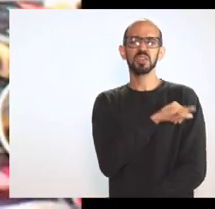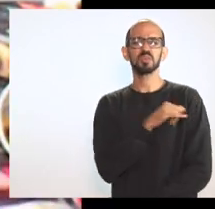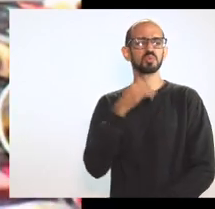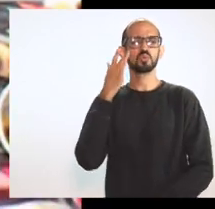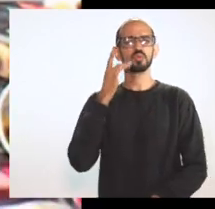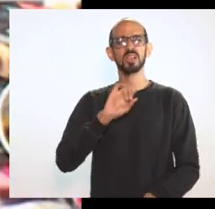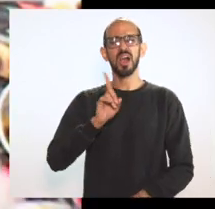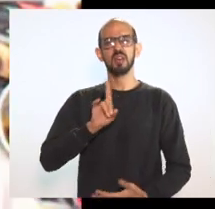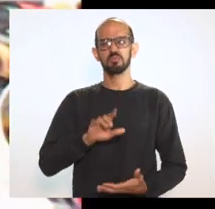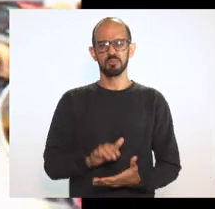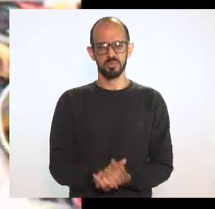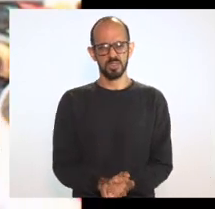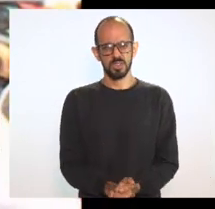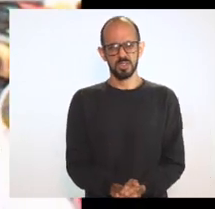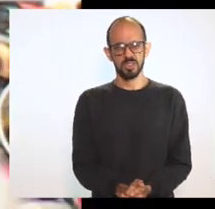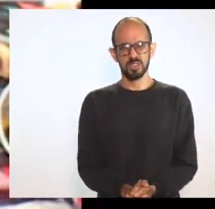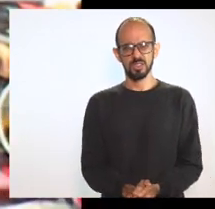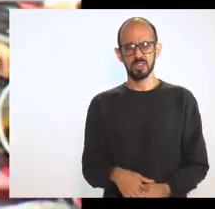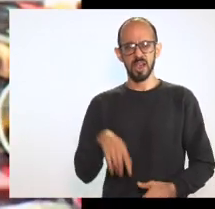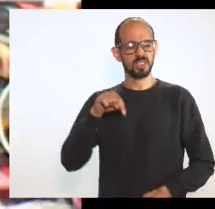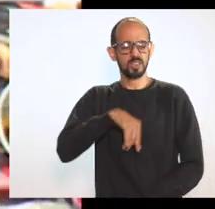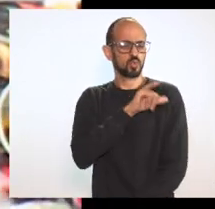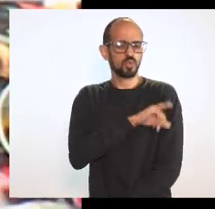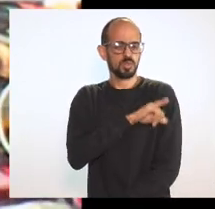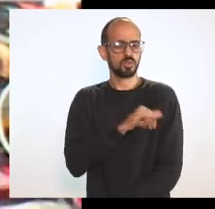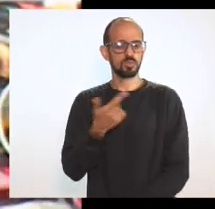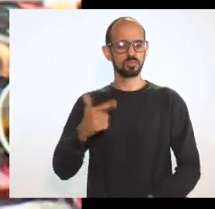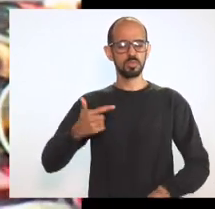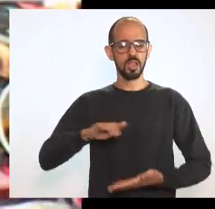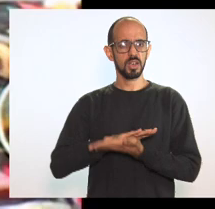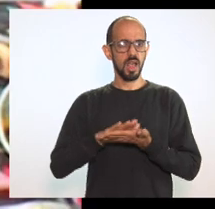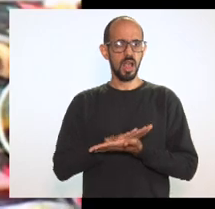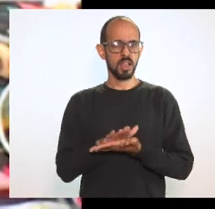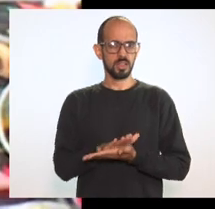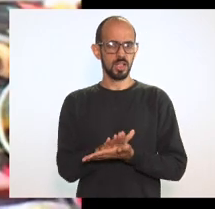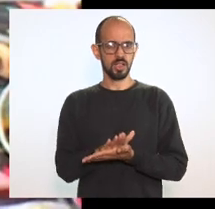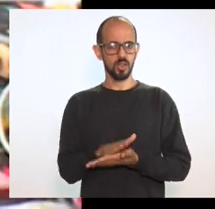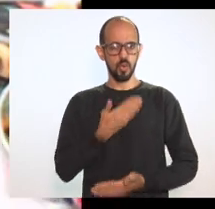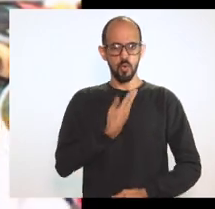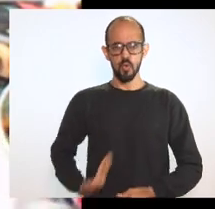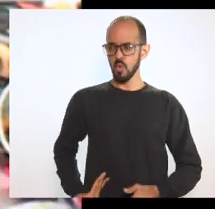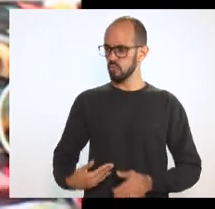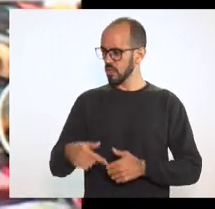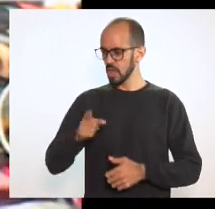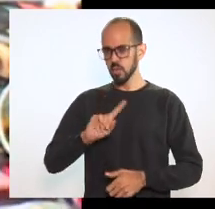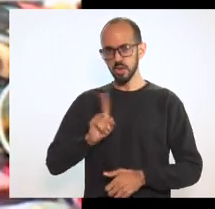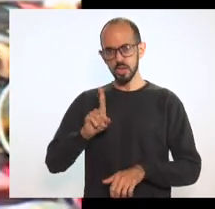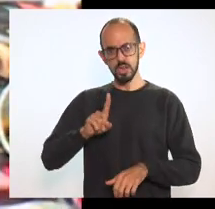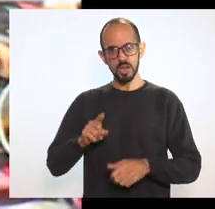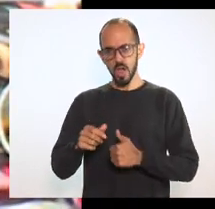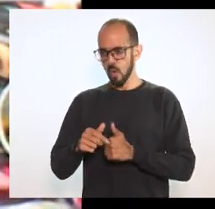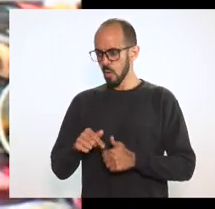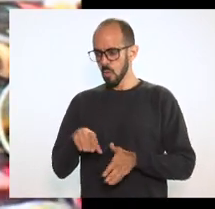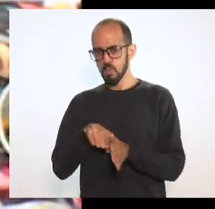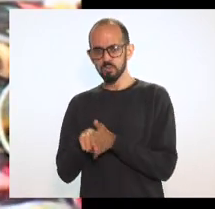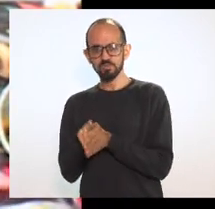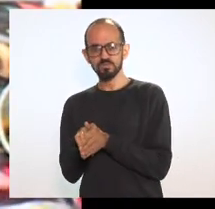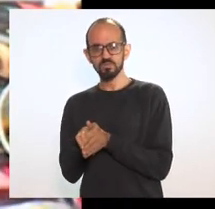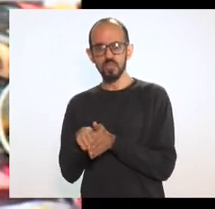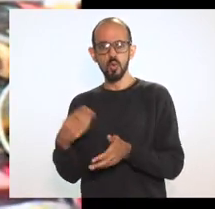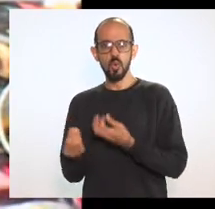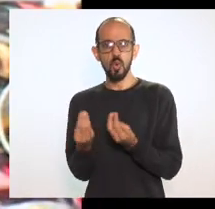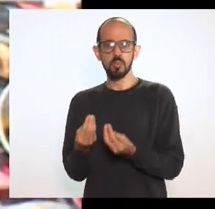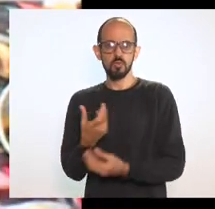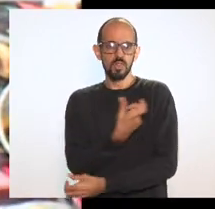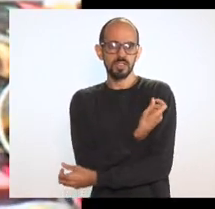sabe que no Rio de Janeiro não tem nada. O governo não correu atrás de vacina. O governo suspendeu a única